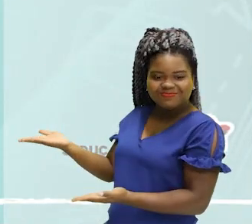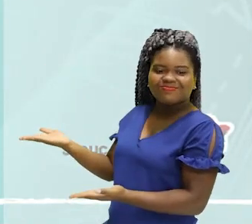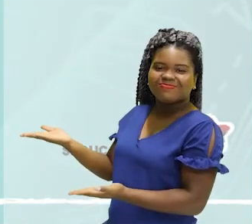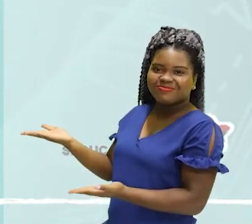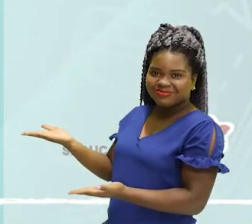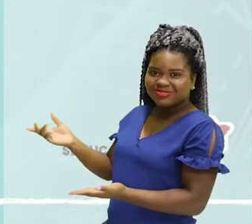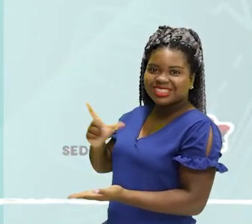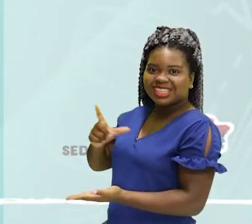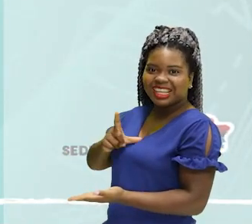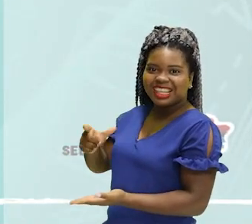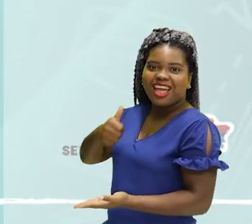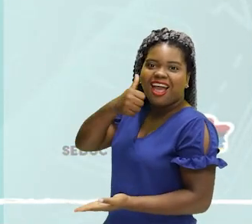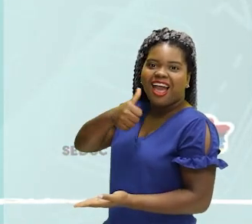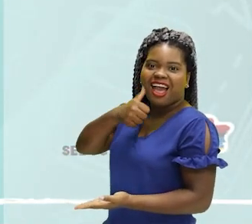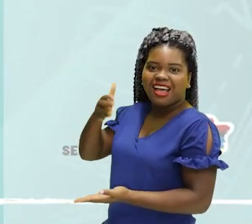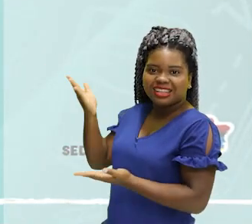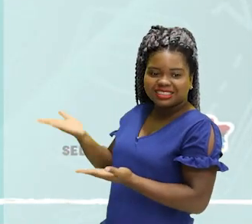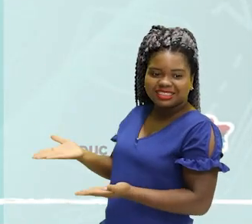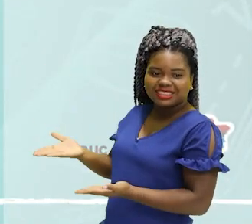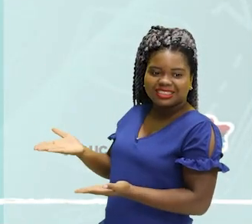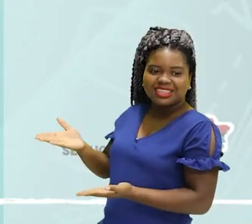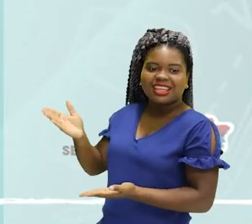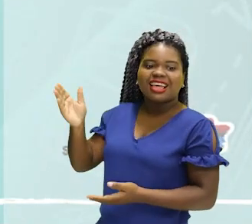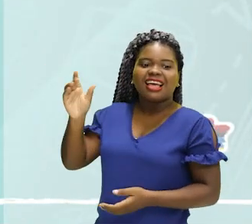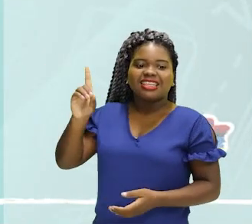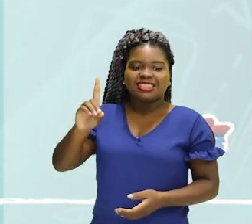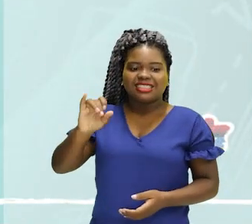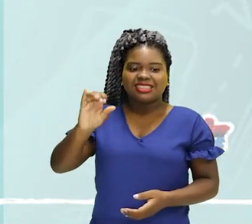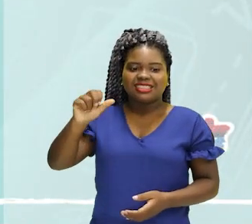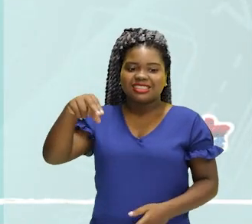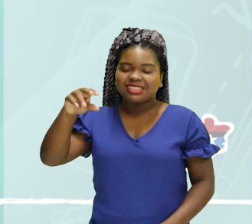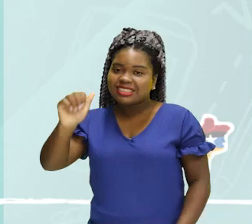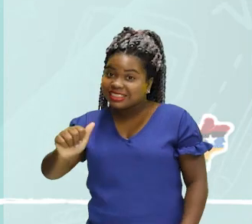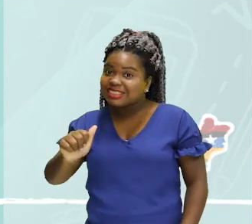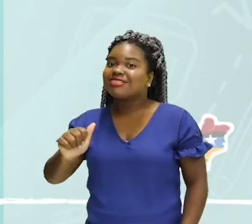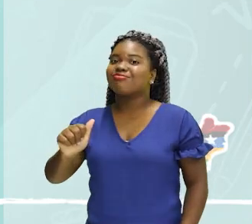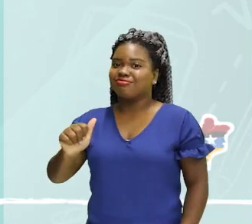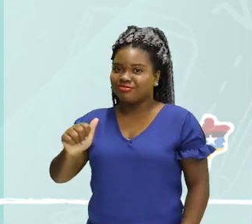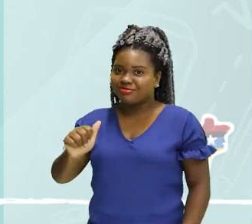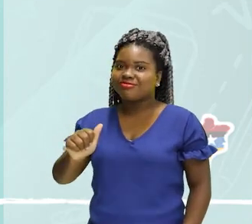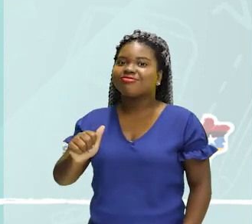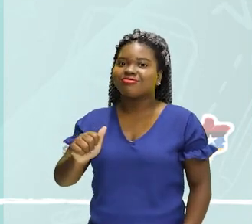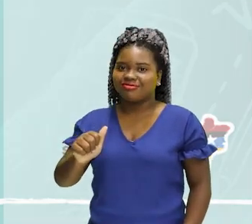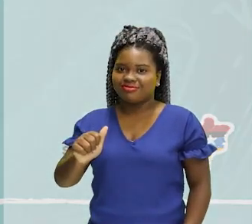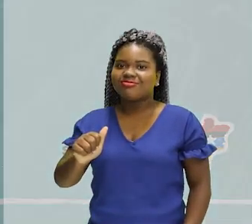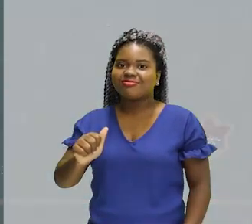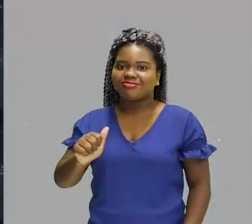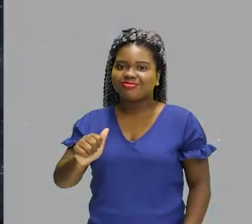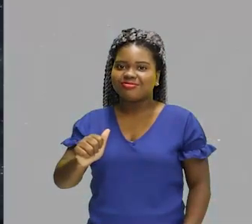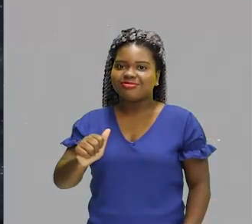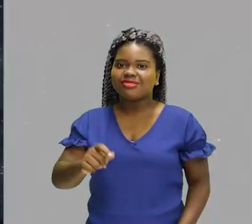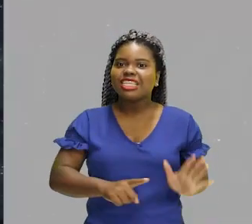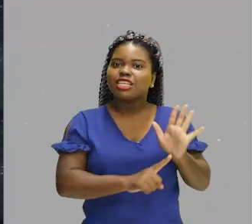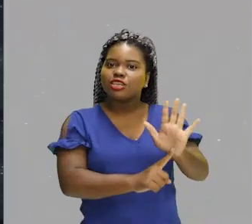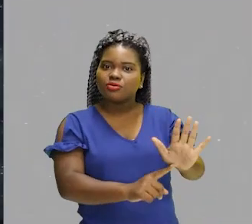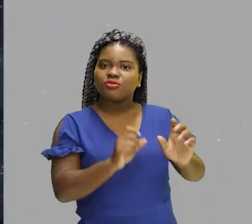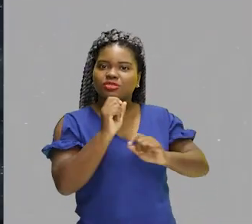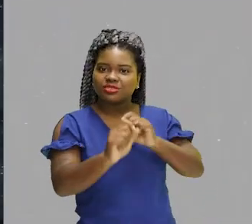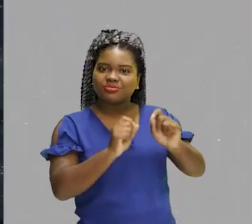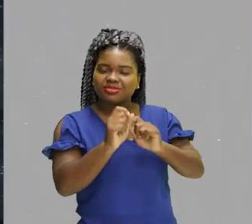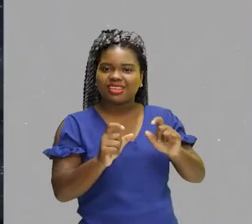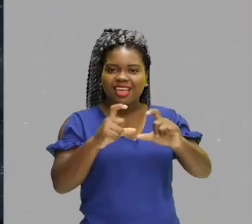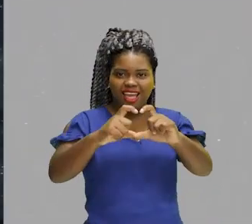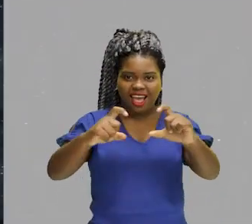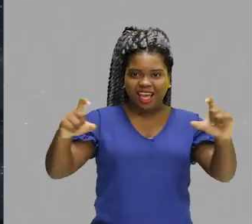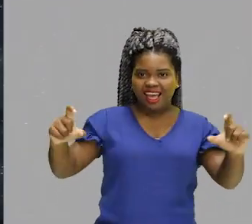González traz hoje para chicos e chicas investigações sobre as perífrases del gerúndio. Fique de